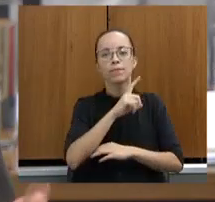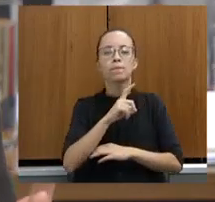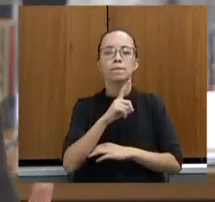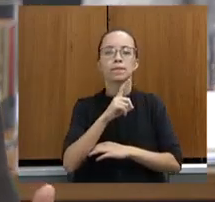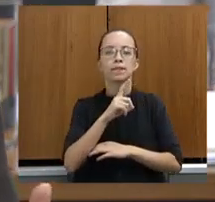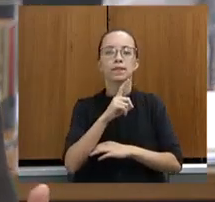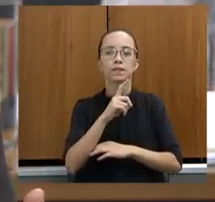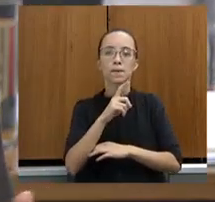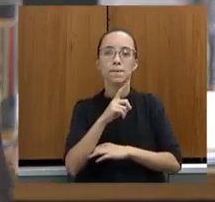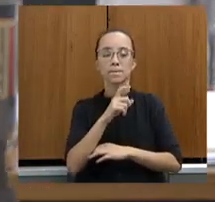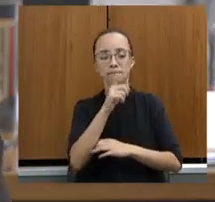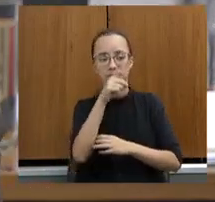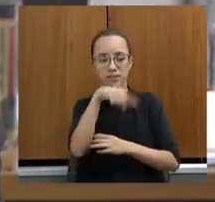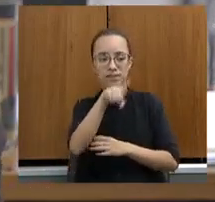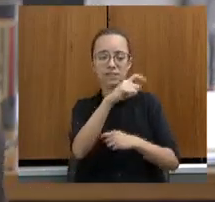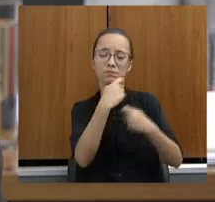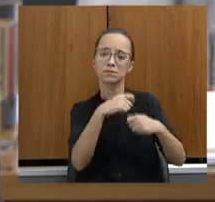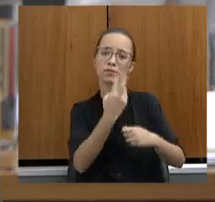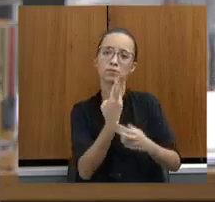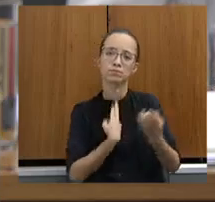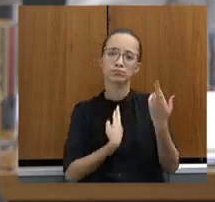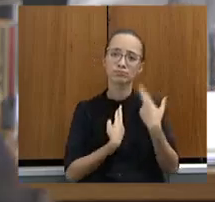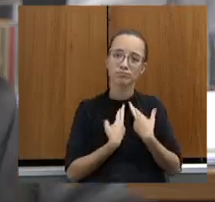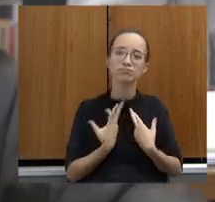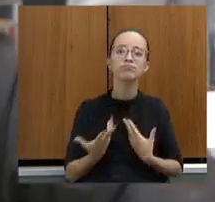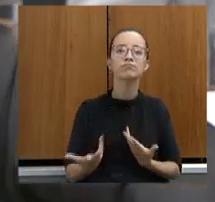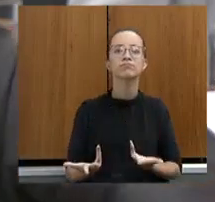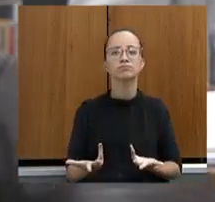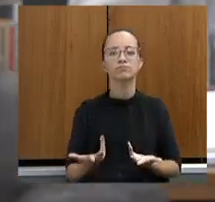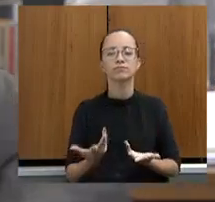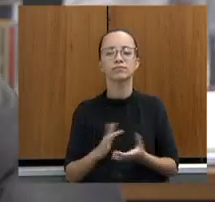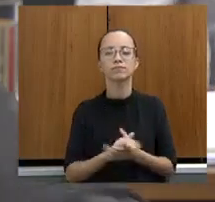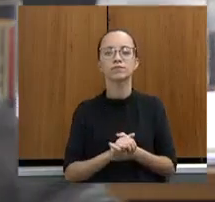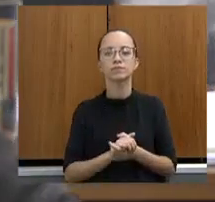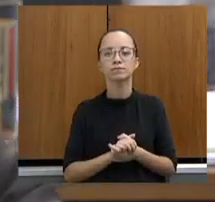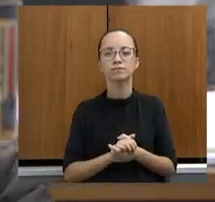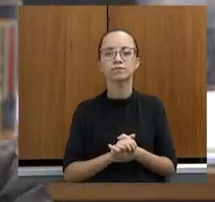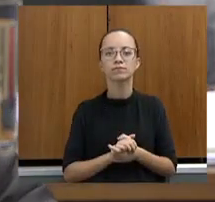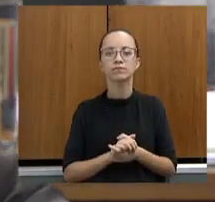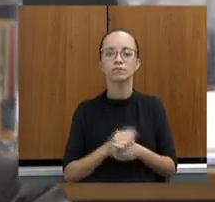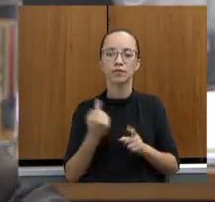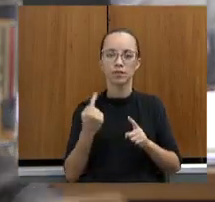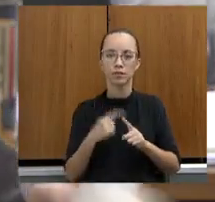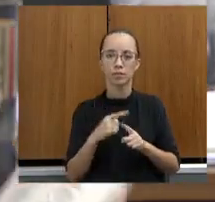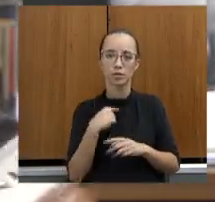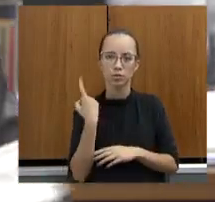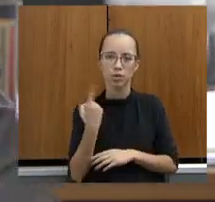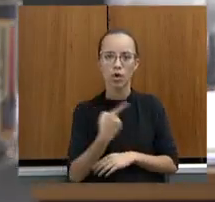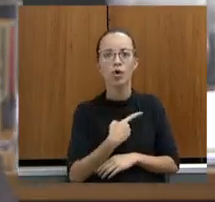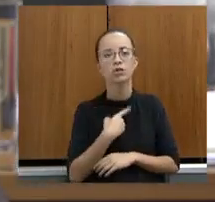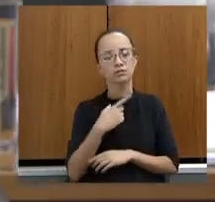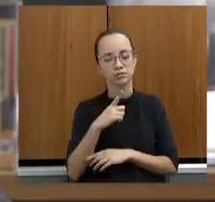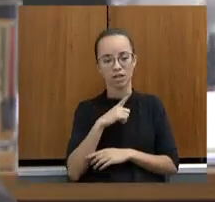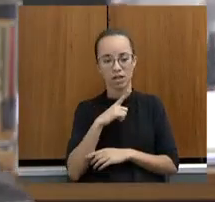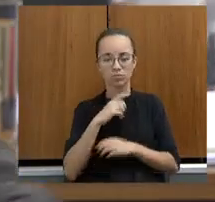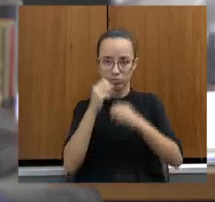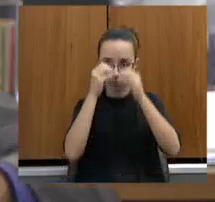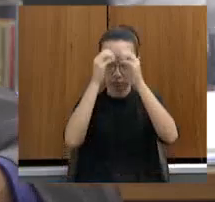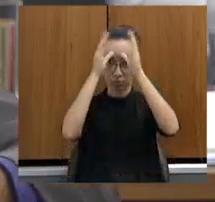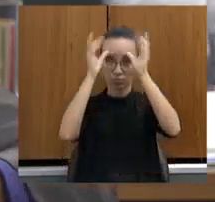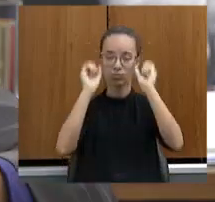traga essas informações Então traz aqui pra gente até porque nós já tomamos conhecimento aqui já foi